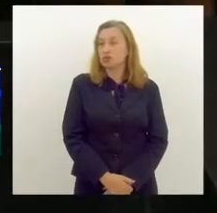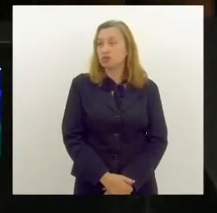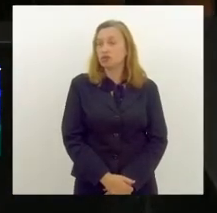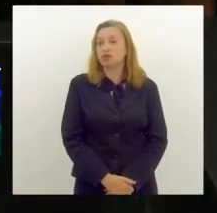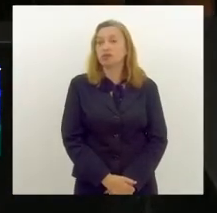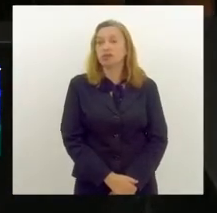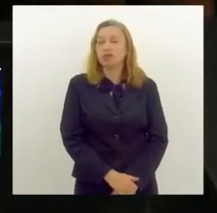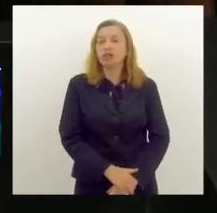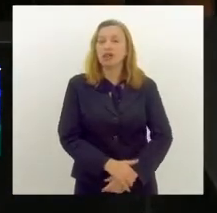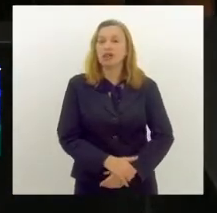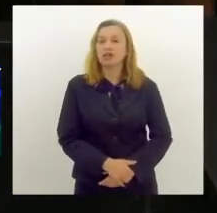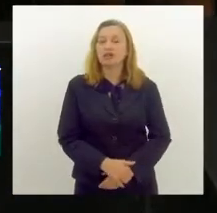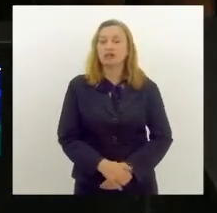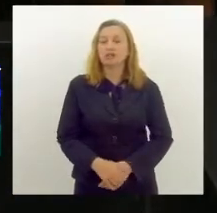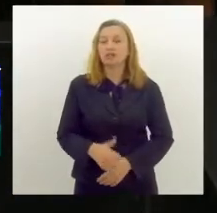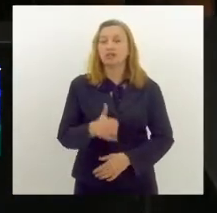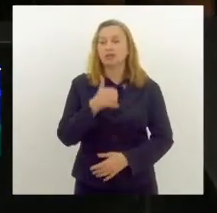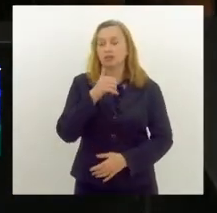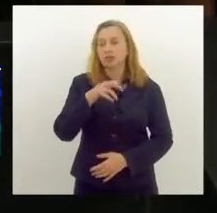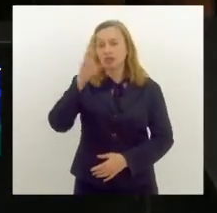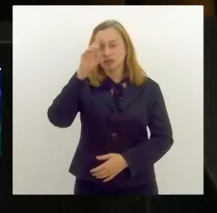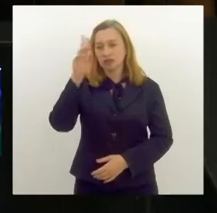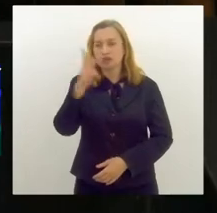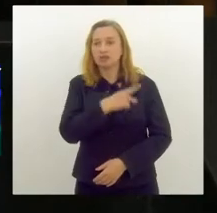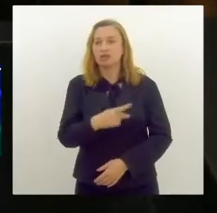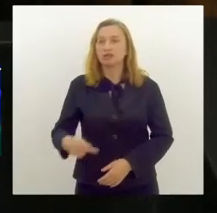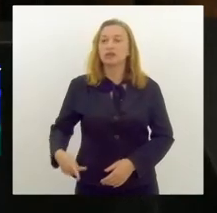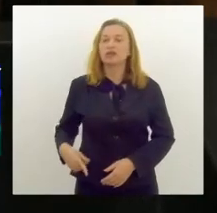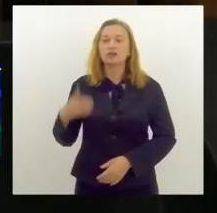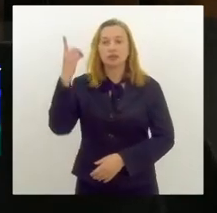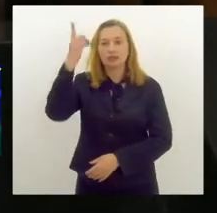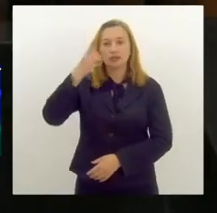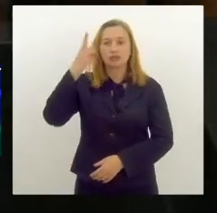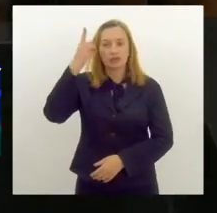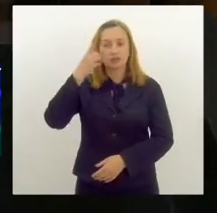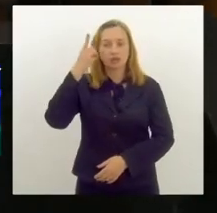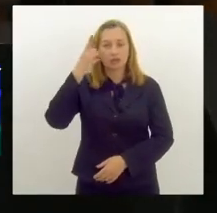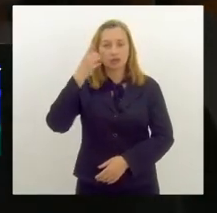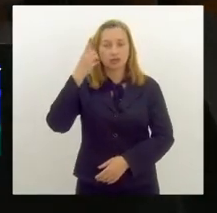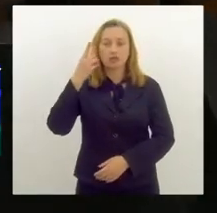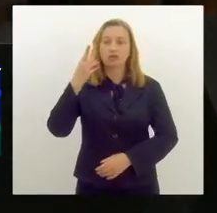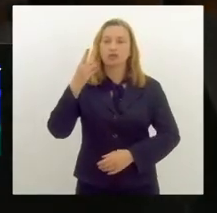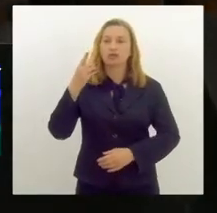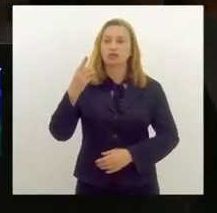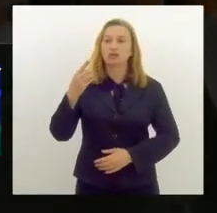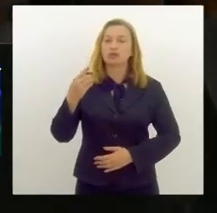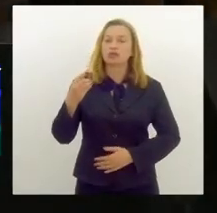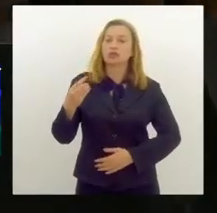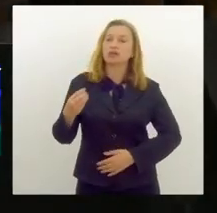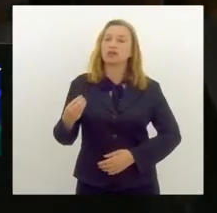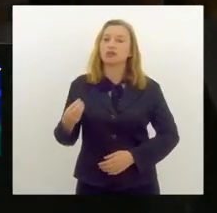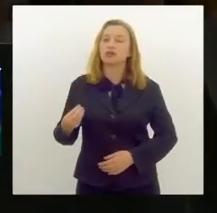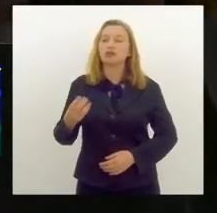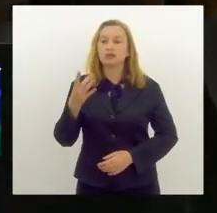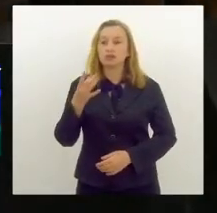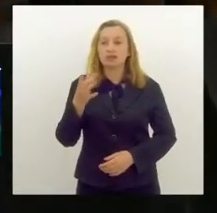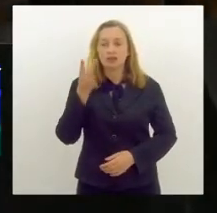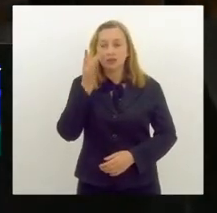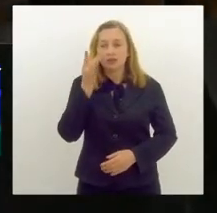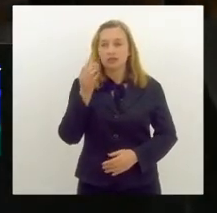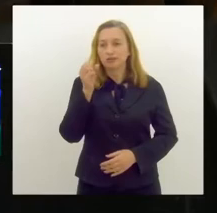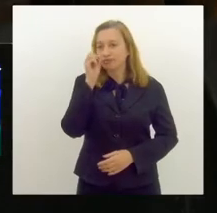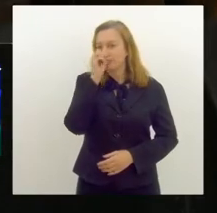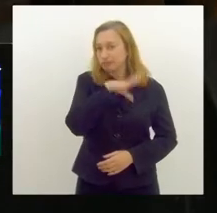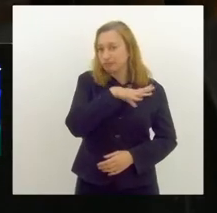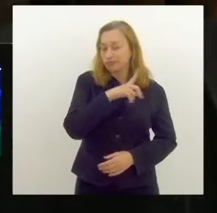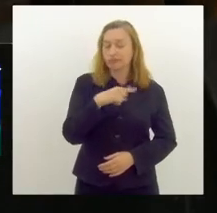Senhora presidenta, senhora deputada presente, o que me traz aqui hoje são os absurdos